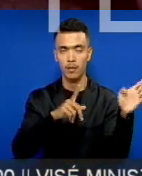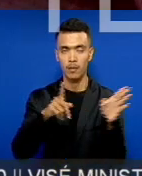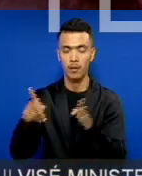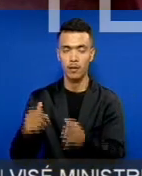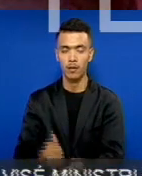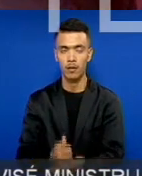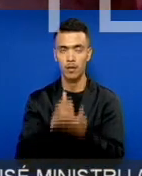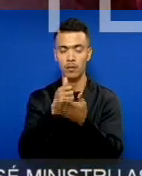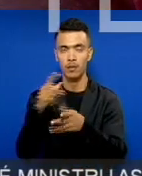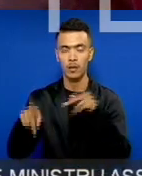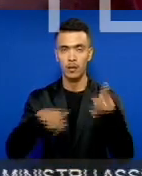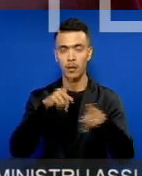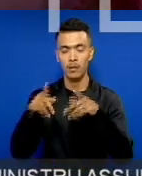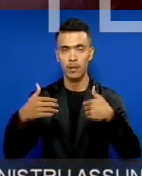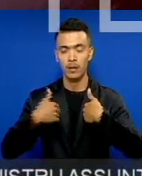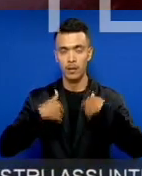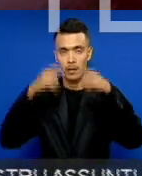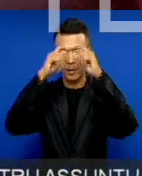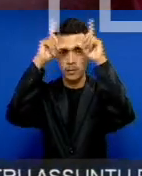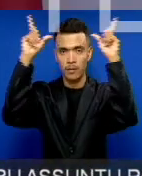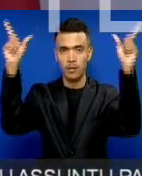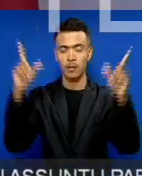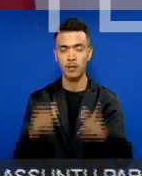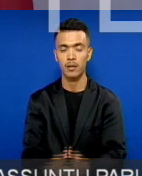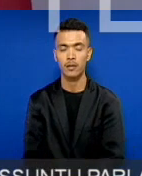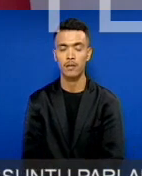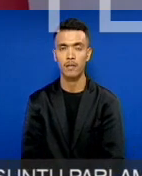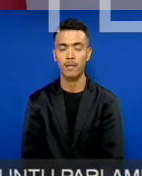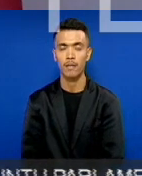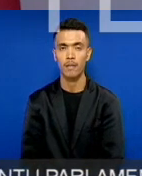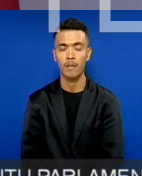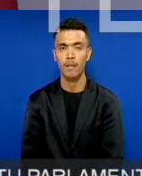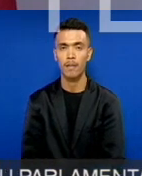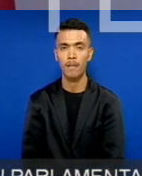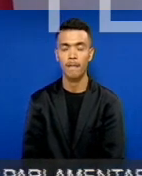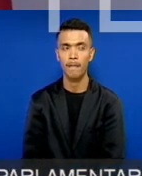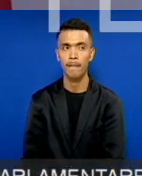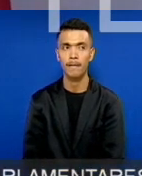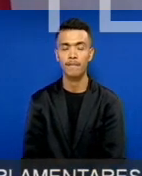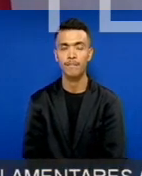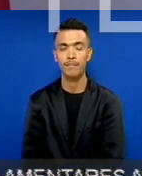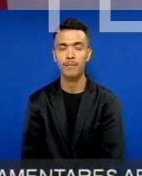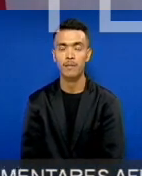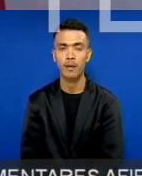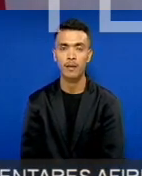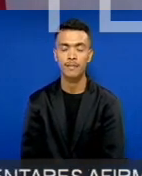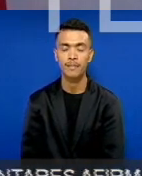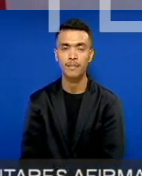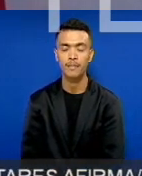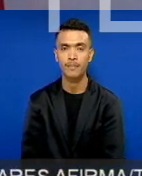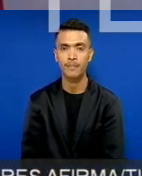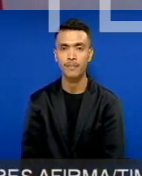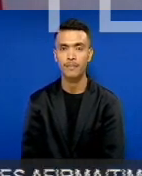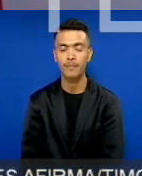da Universidade e Timor-Leste. E é um gosto muito grande vir aqui, ter estado com o Sr. Ministro, com os Srs. Reitores ontem,